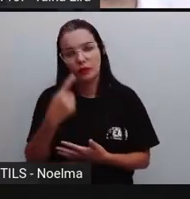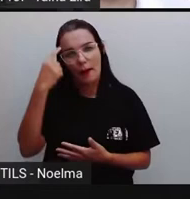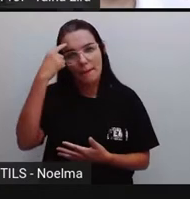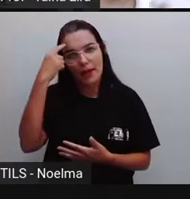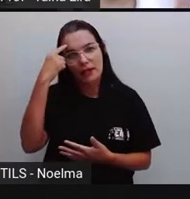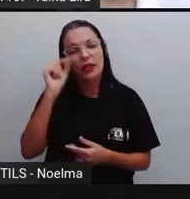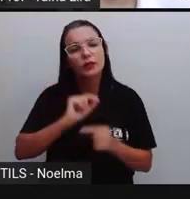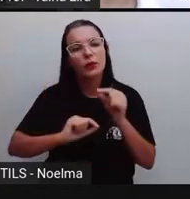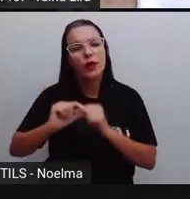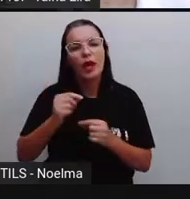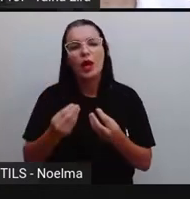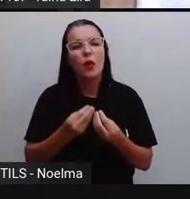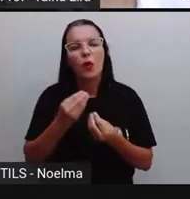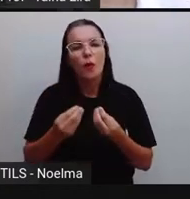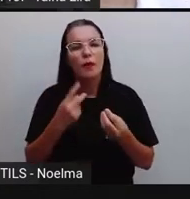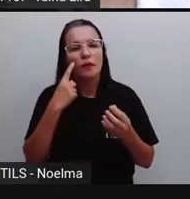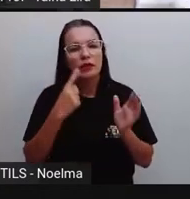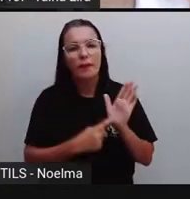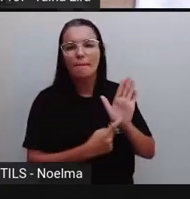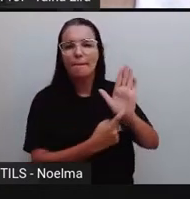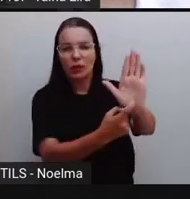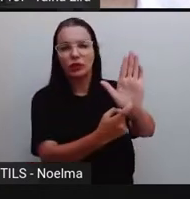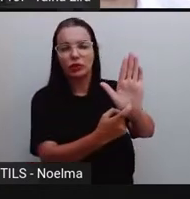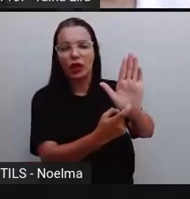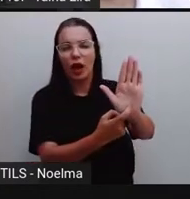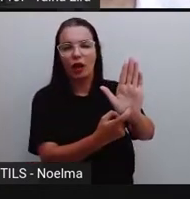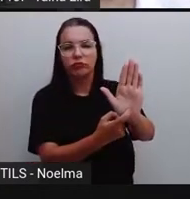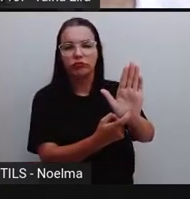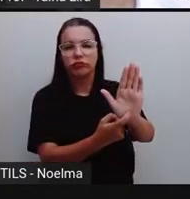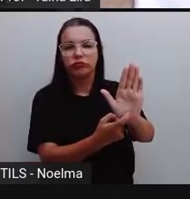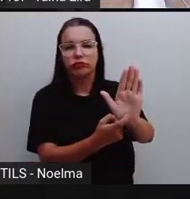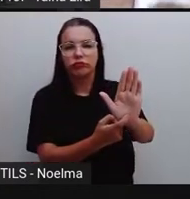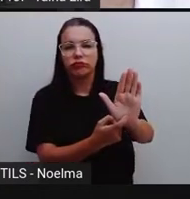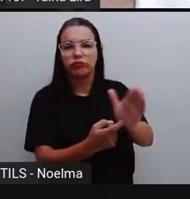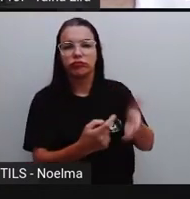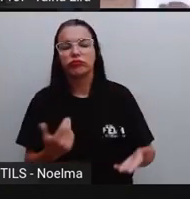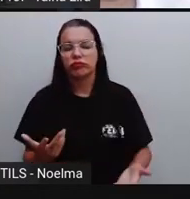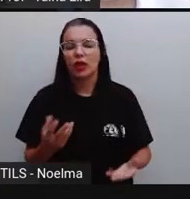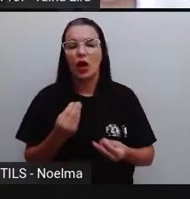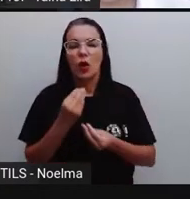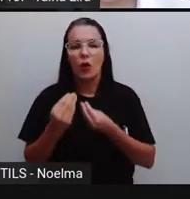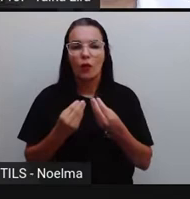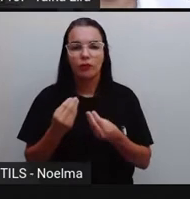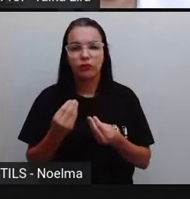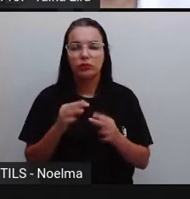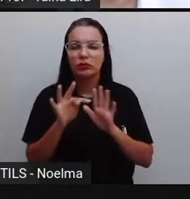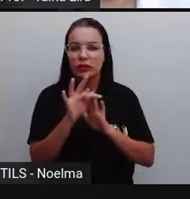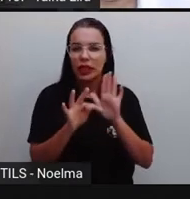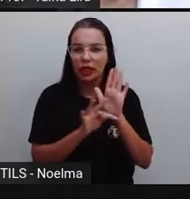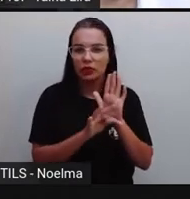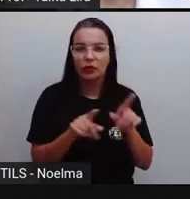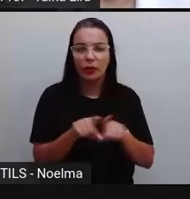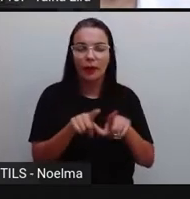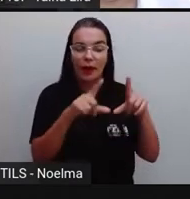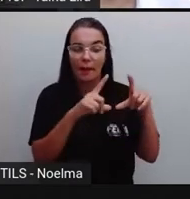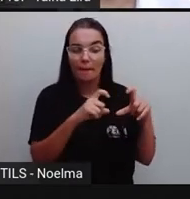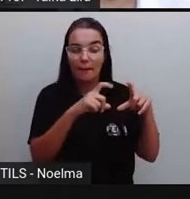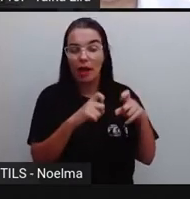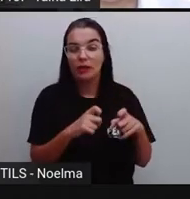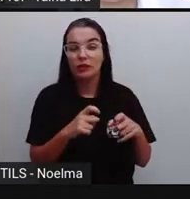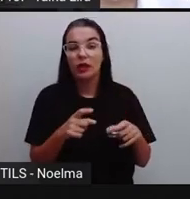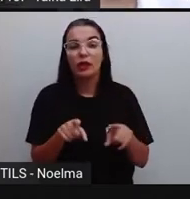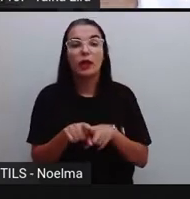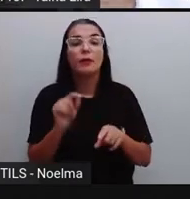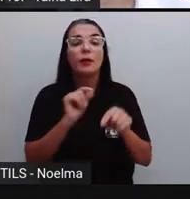aí a disposição no cartaz, tanto da ilustração quanto do texto, tá? E também a